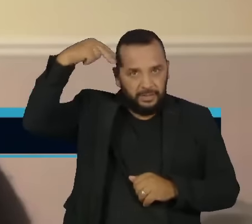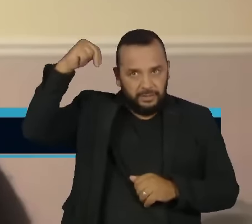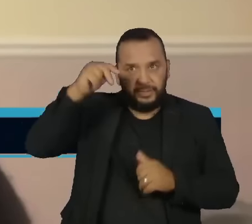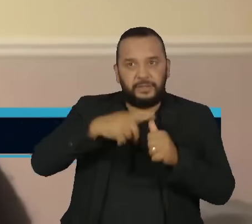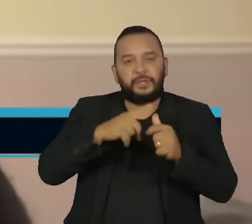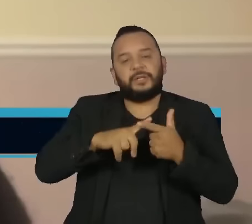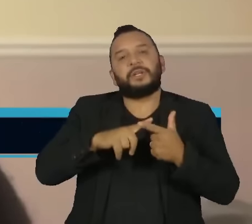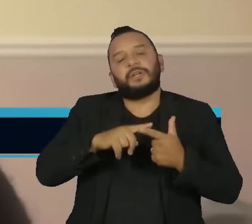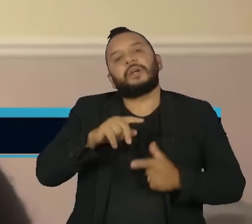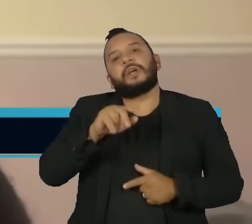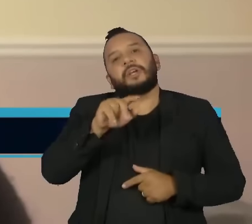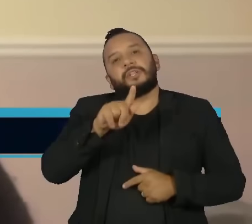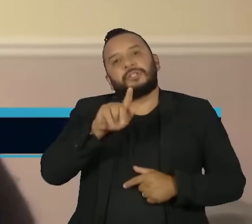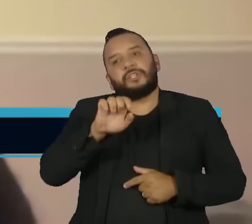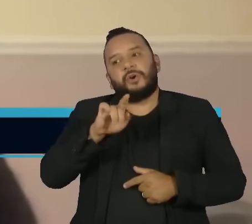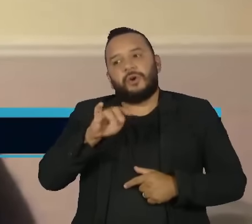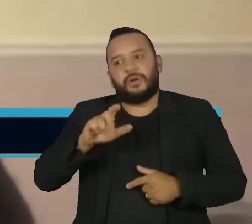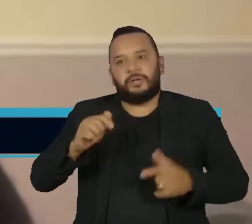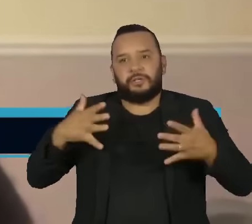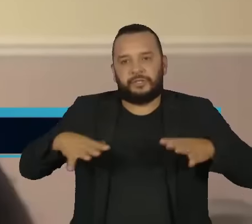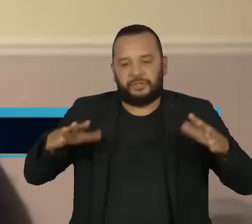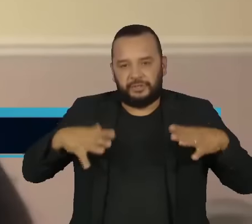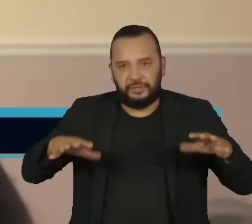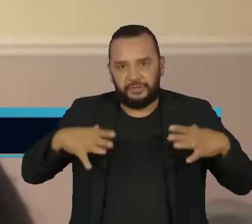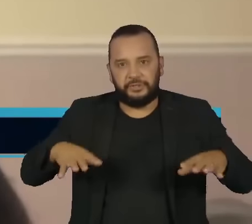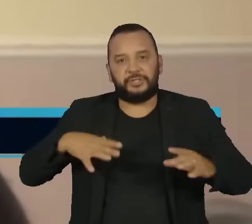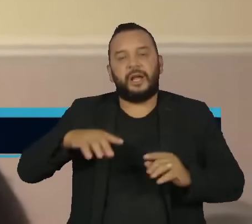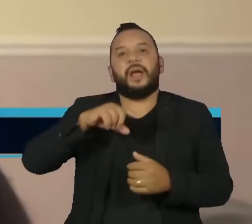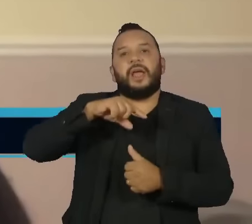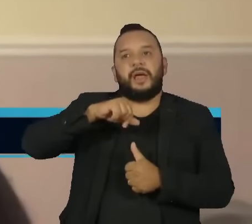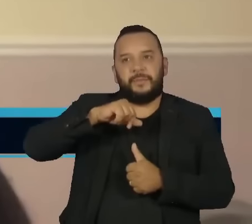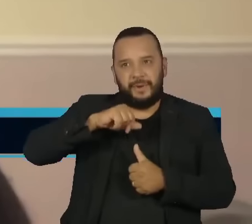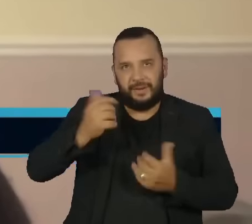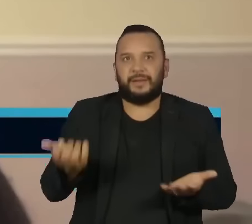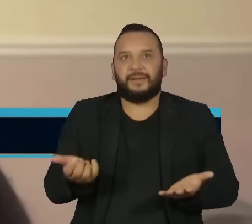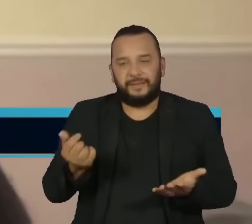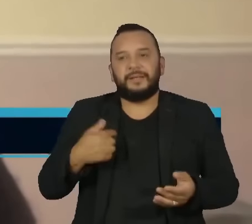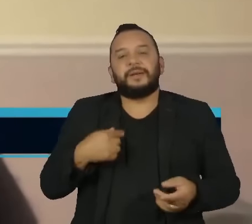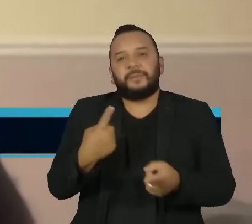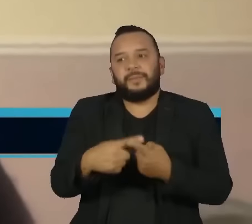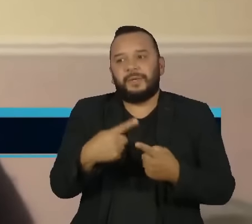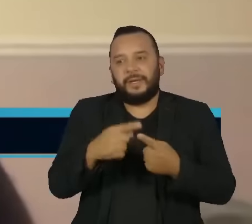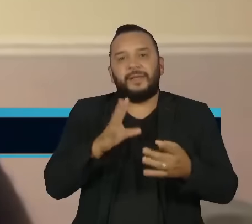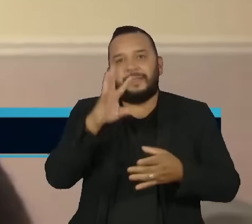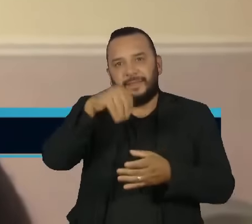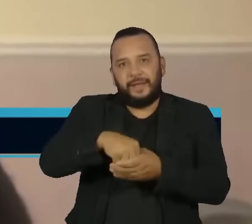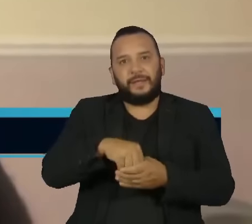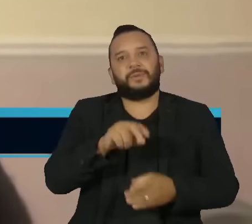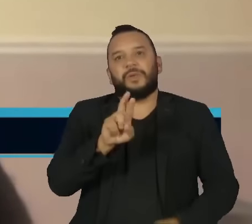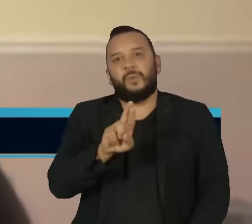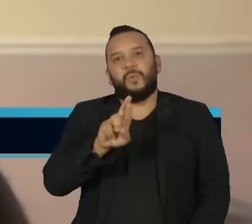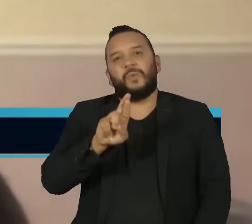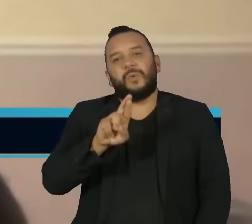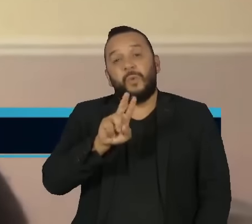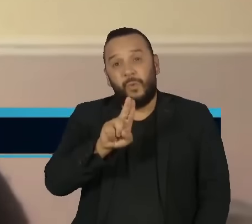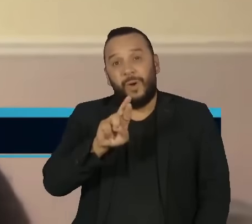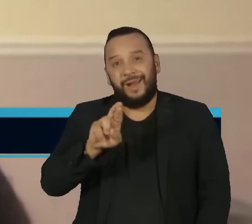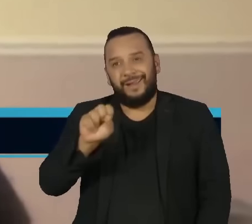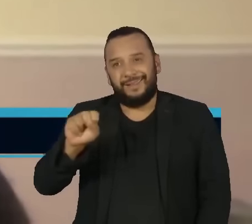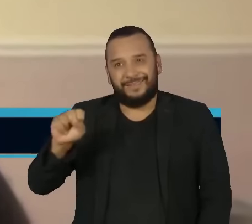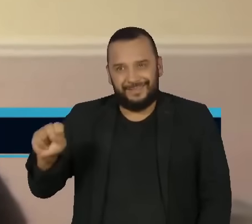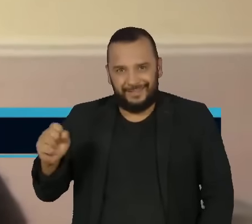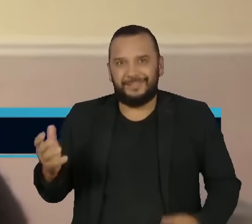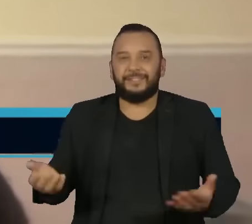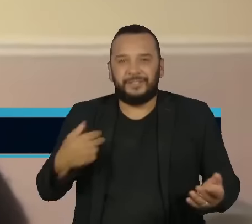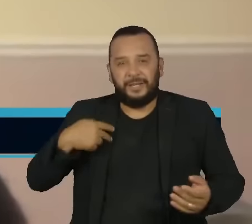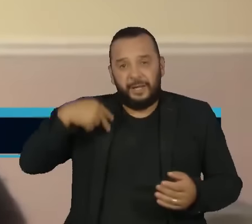Armênia, porque eles estão junto da fronteira russa, dentro do território da antiga União Soviética. Moldávia e Geórgia estão